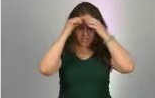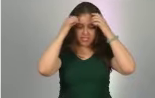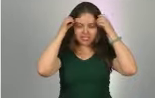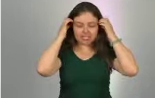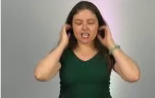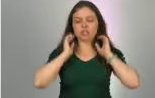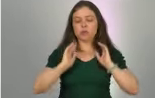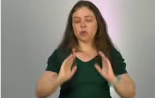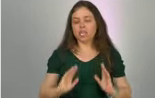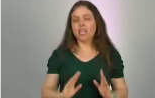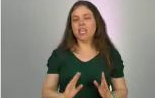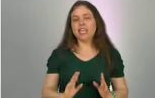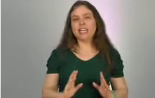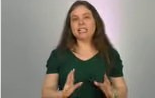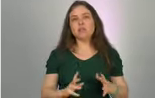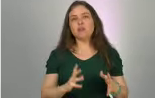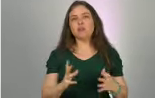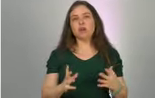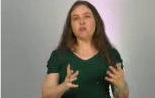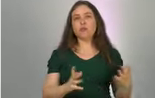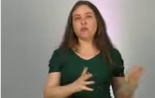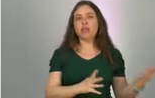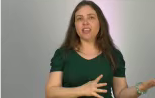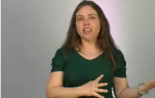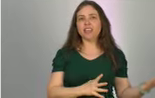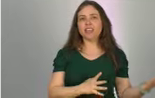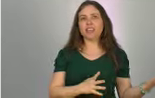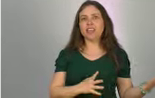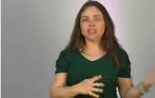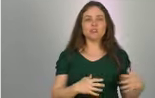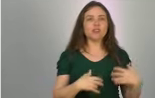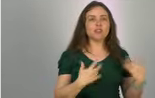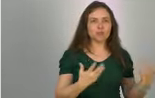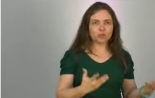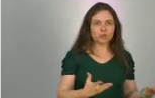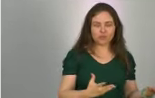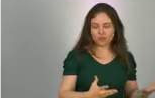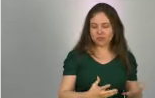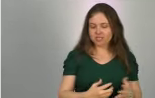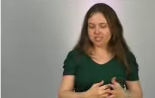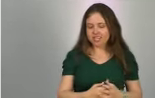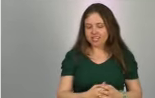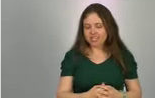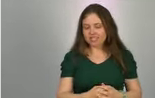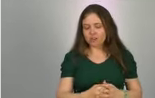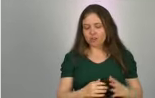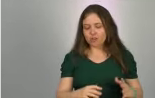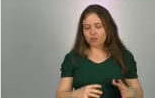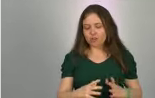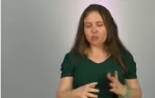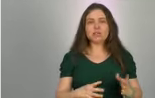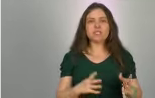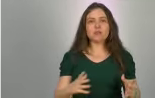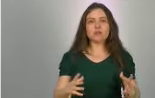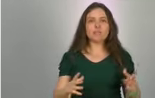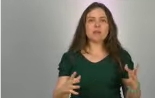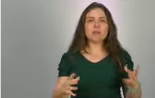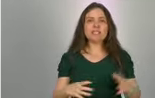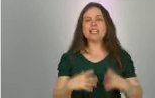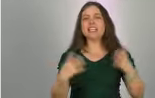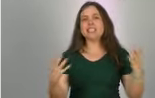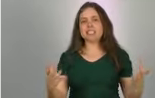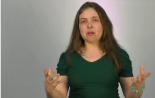esse gráfico aqui se slide porque ele exemplifica muito bem as nossas motivações então quando nós